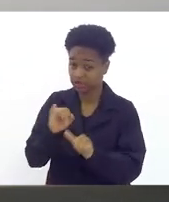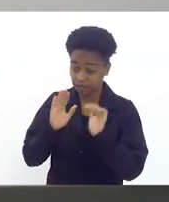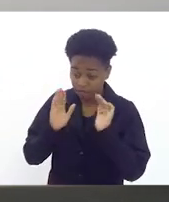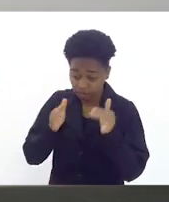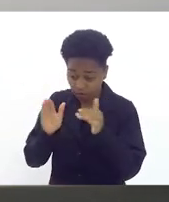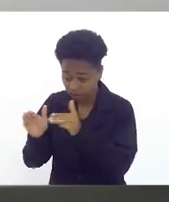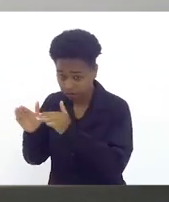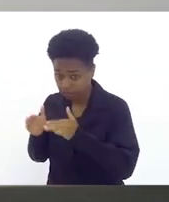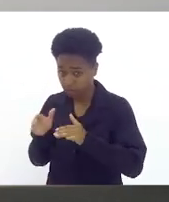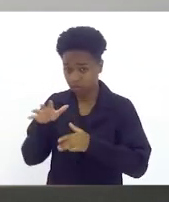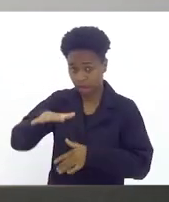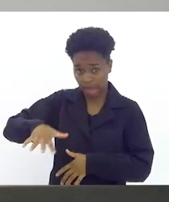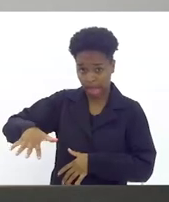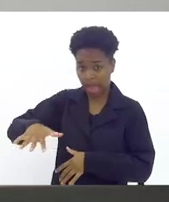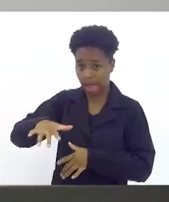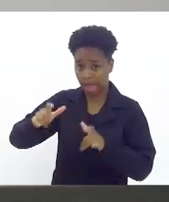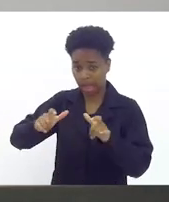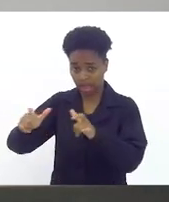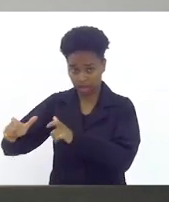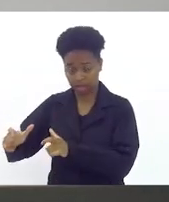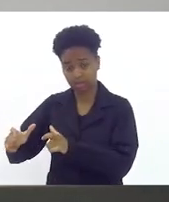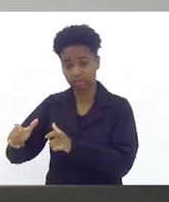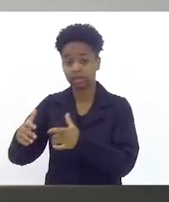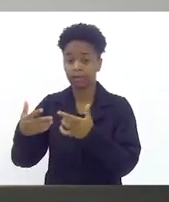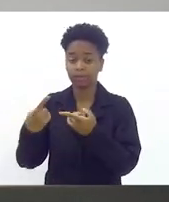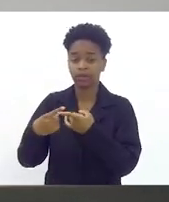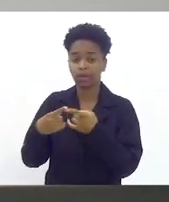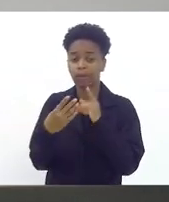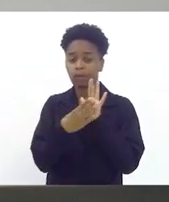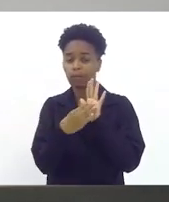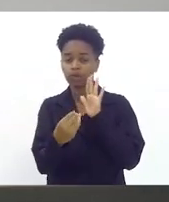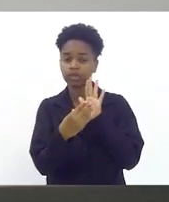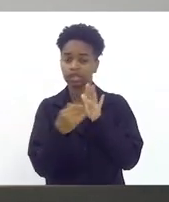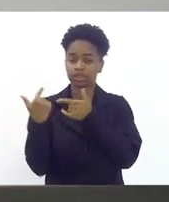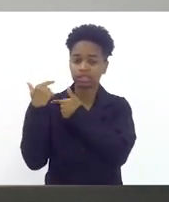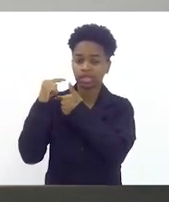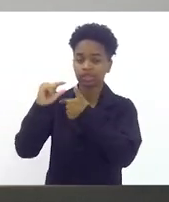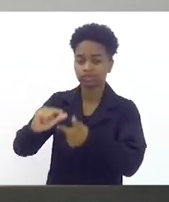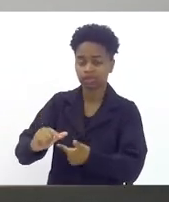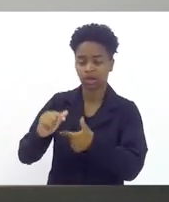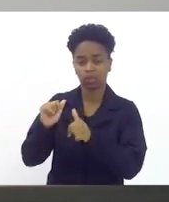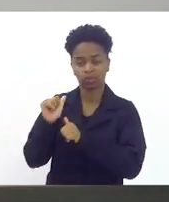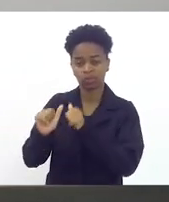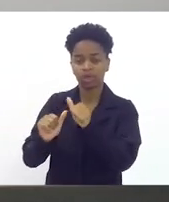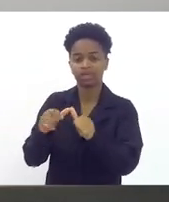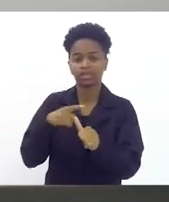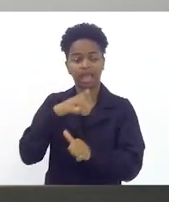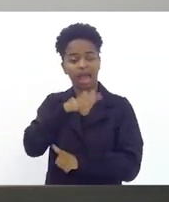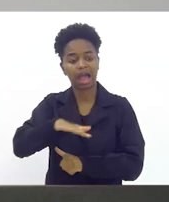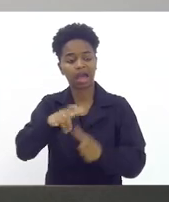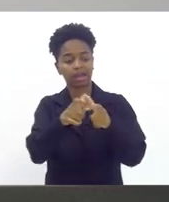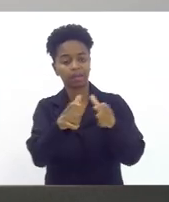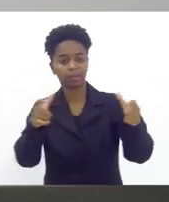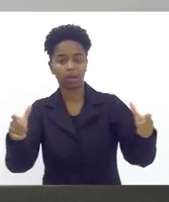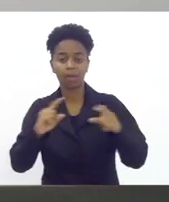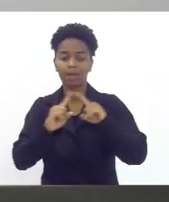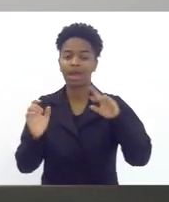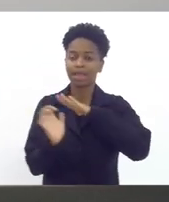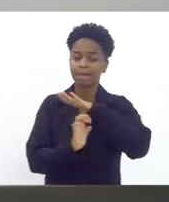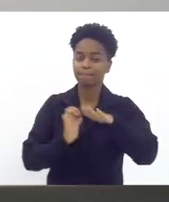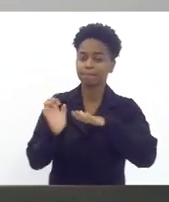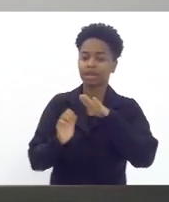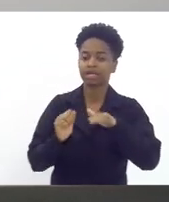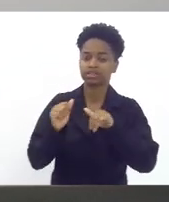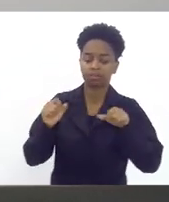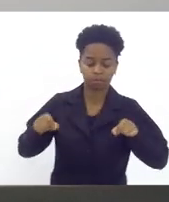e médias propriedades porque os modelos tradicionais declaração de projetos eles acabam abarcando áreas maiores E aí empresas de restauração